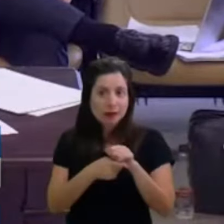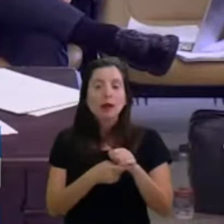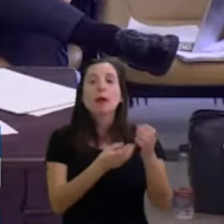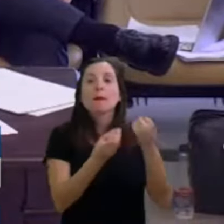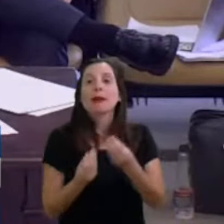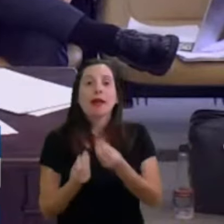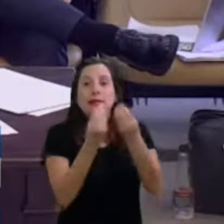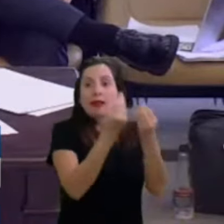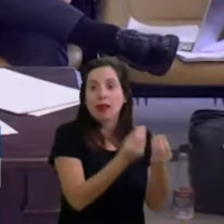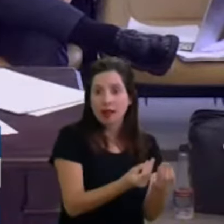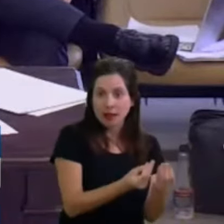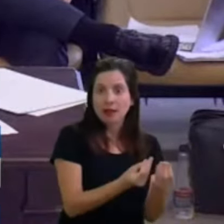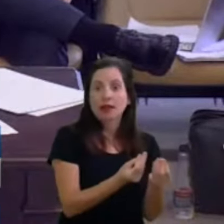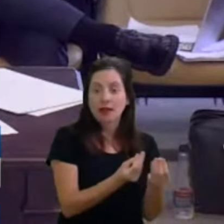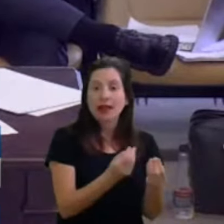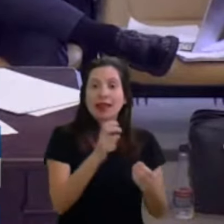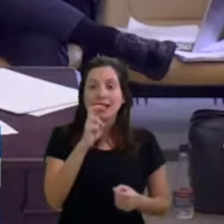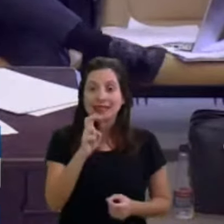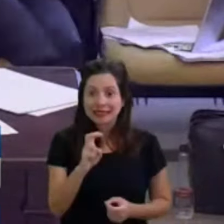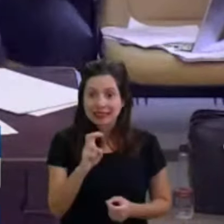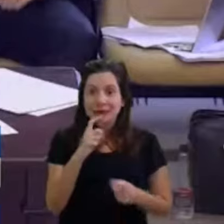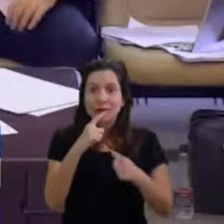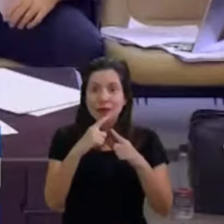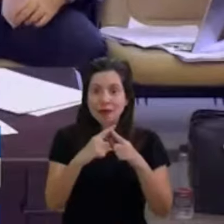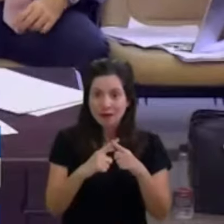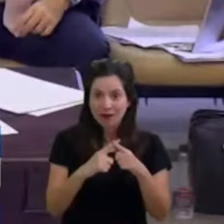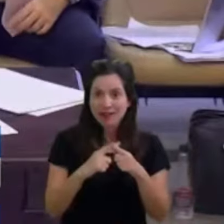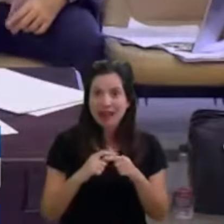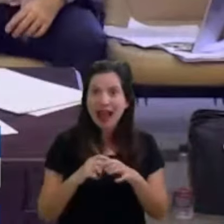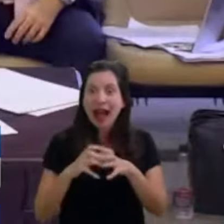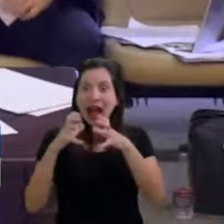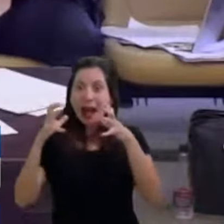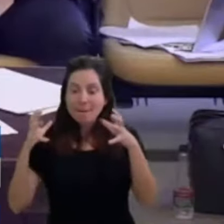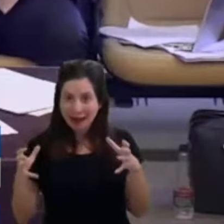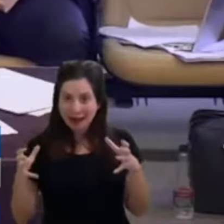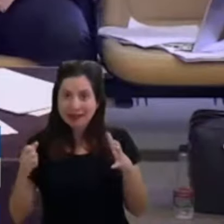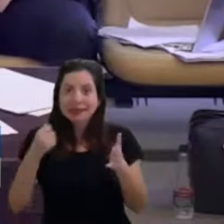representava pelo menos 5 vezes o valor que a União Brasil pagava para os advogados